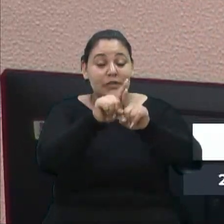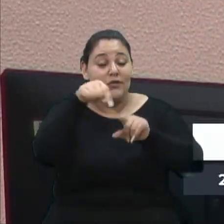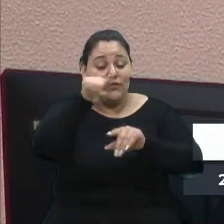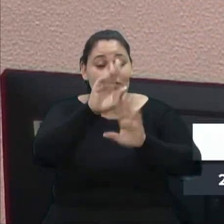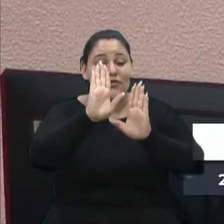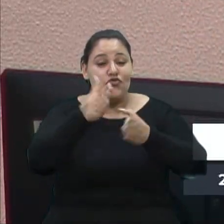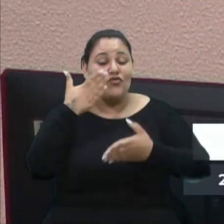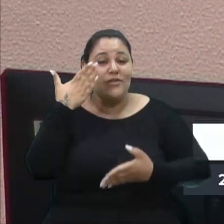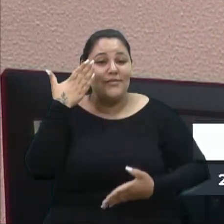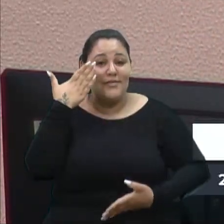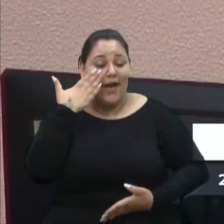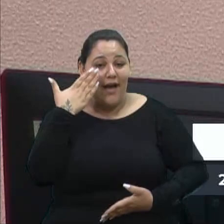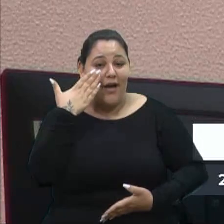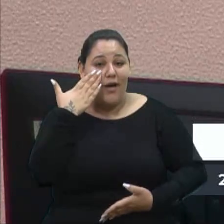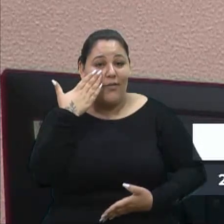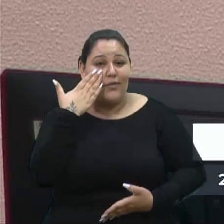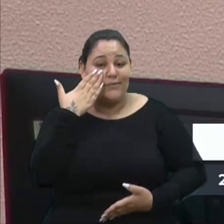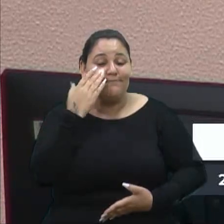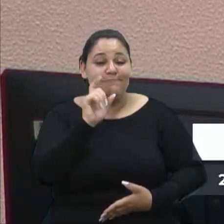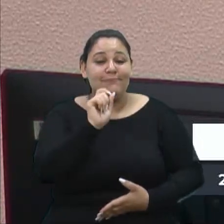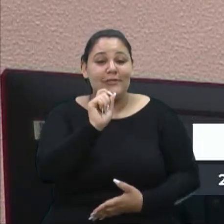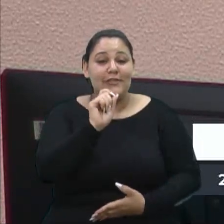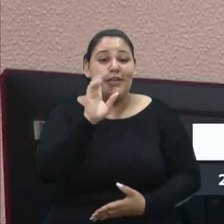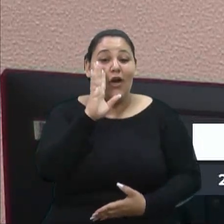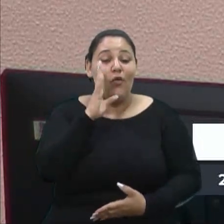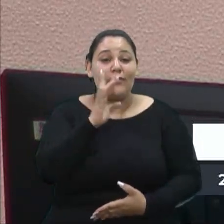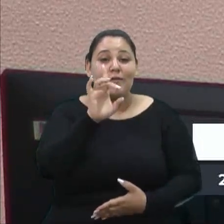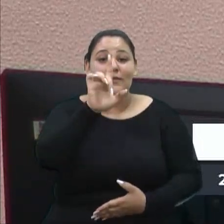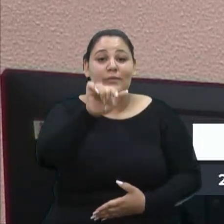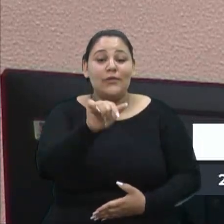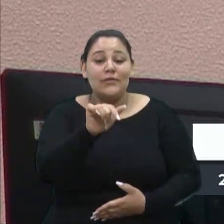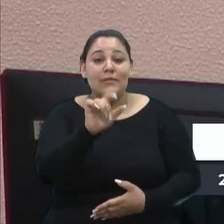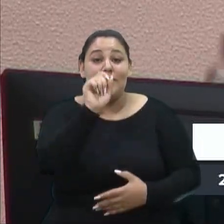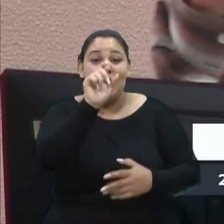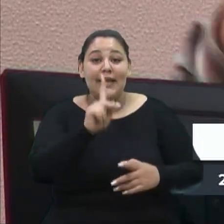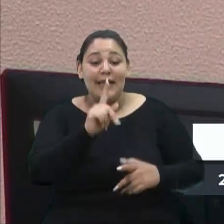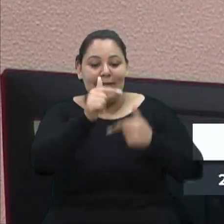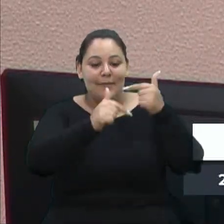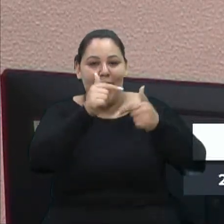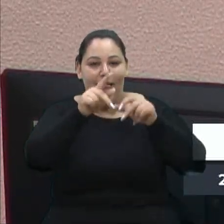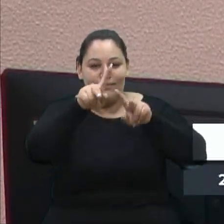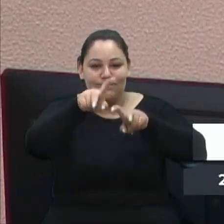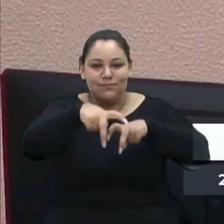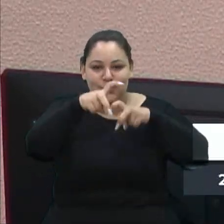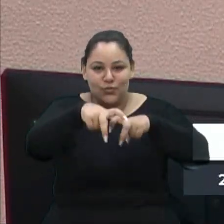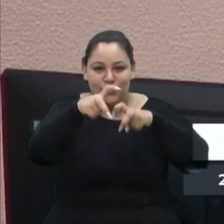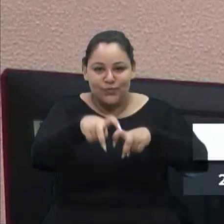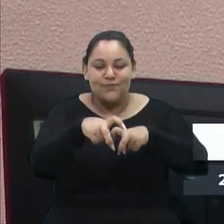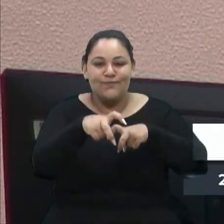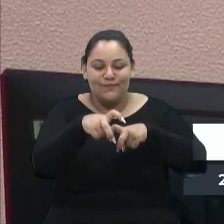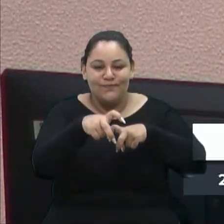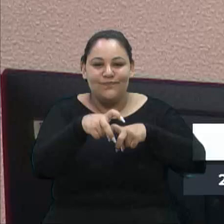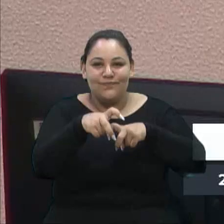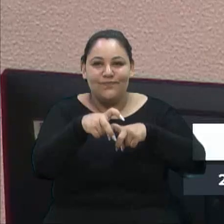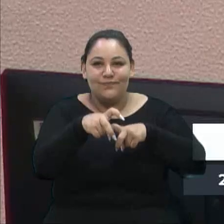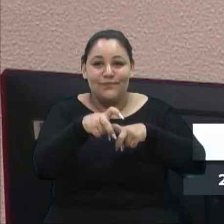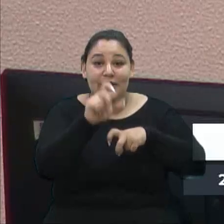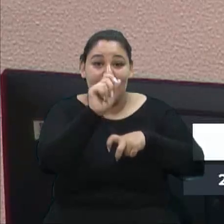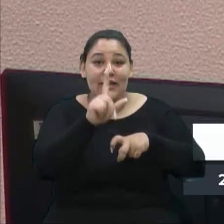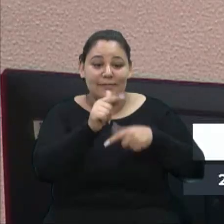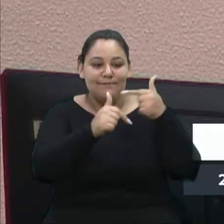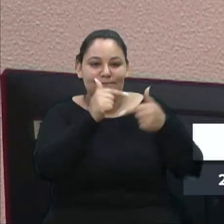bem as consequências que a gente vive, para quem trabalha no campo, para quem trabalha na colônia e para quem fica exposto ao